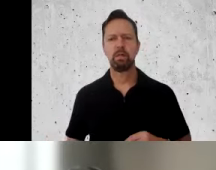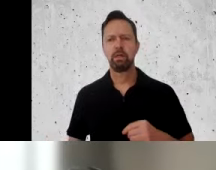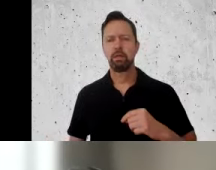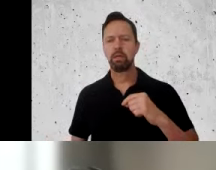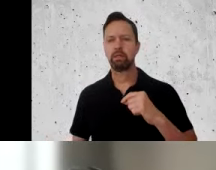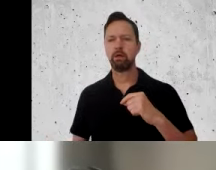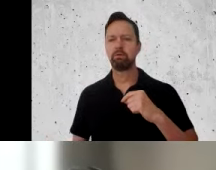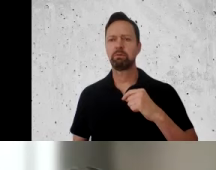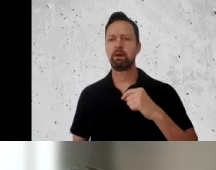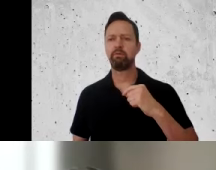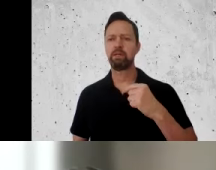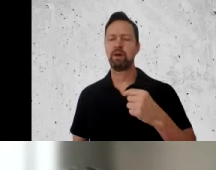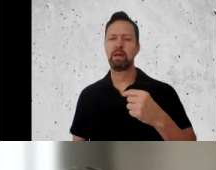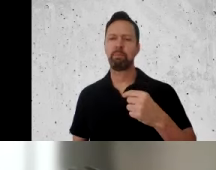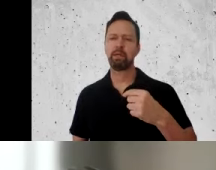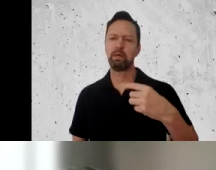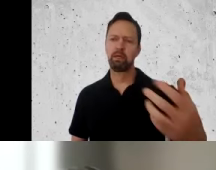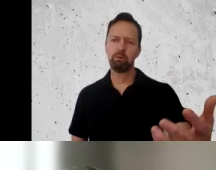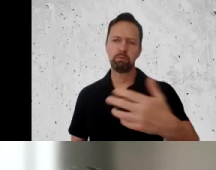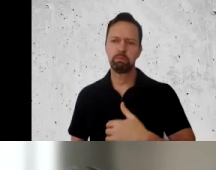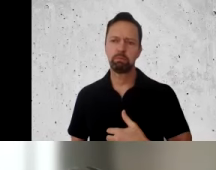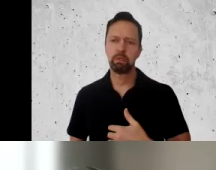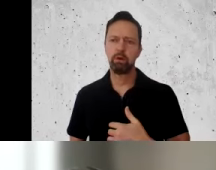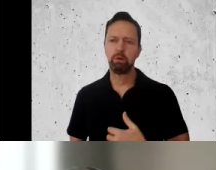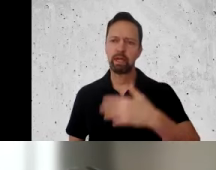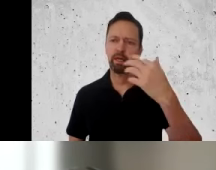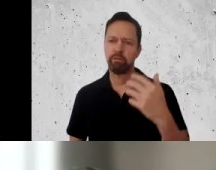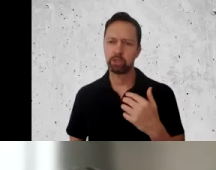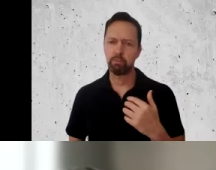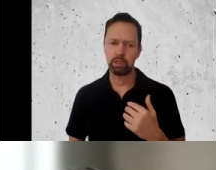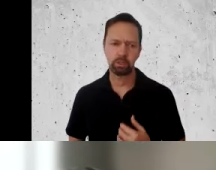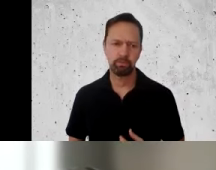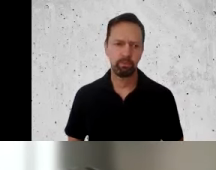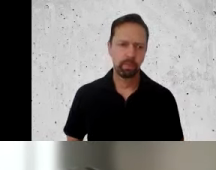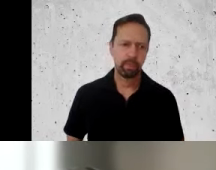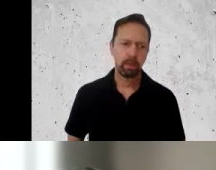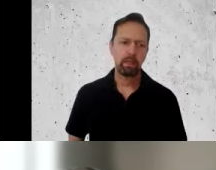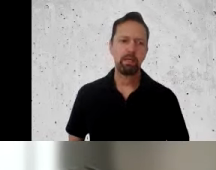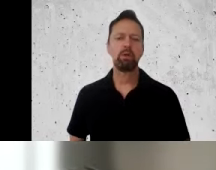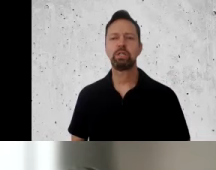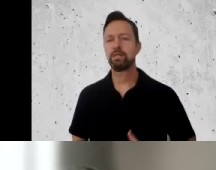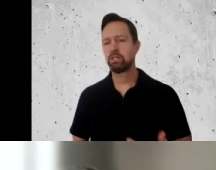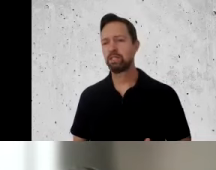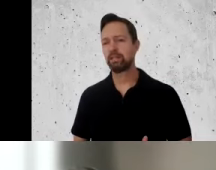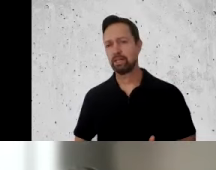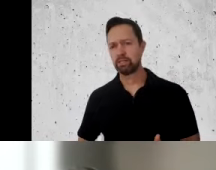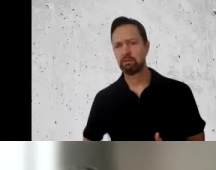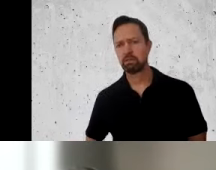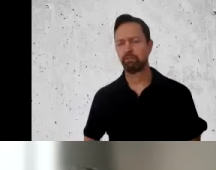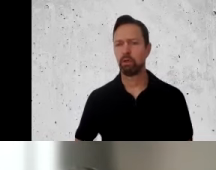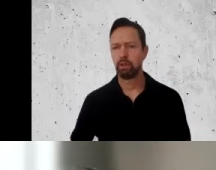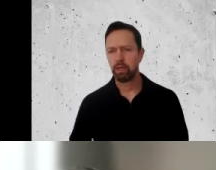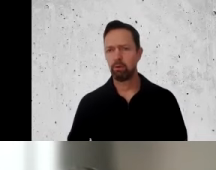vezes, então talvez valha a pena eu integrar verticalmente. E a quantidade de